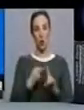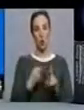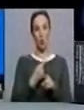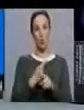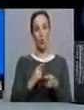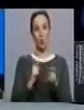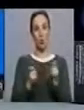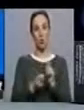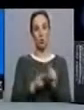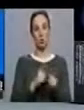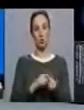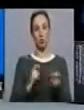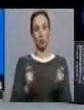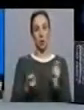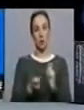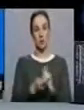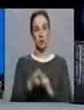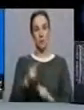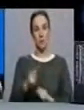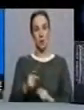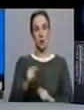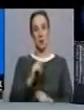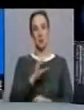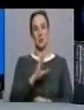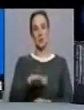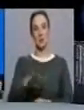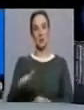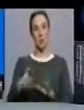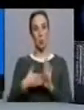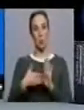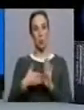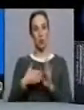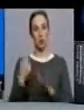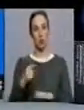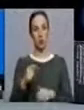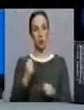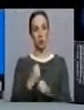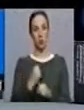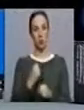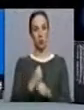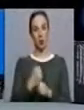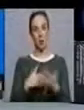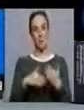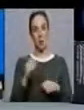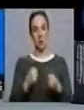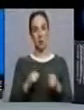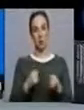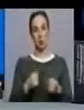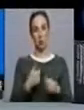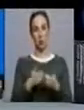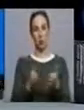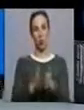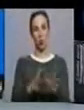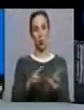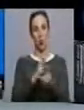estudos transição também estão científicamente provados por sua associação é mais em será tudo que é novo assusta